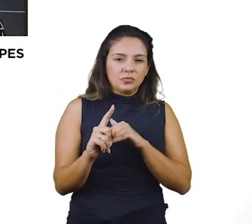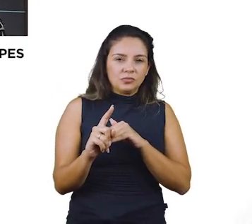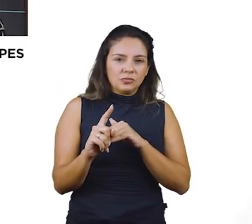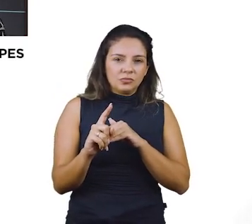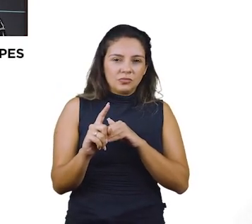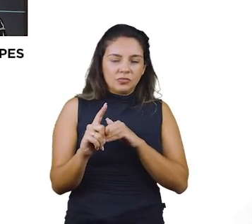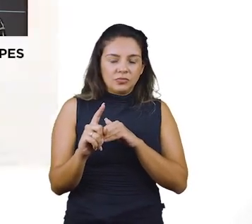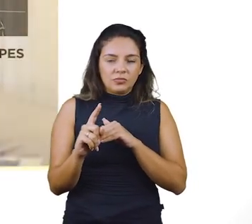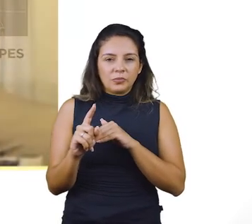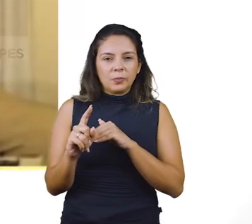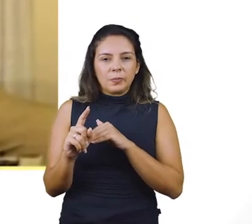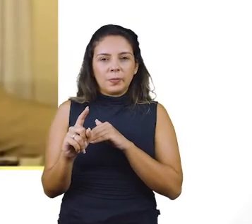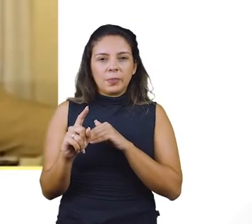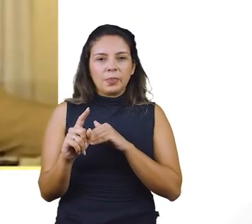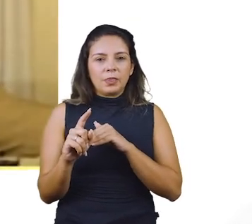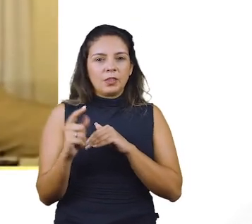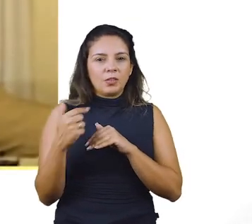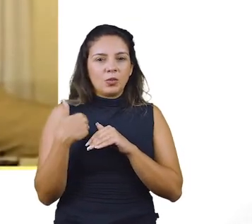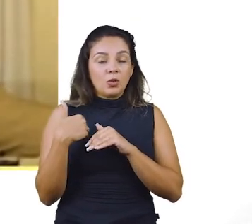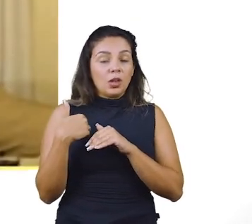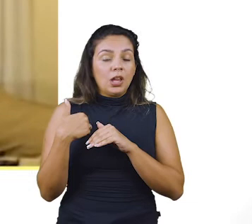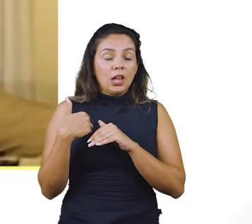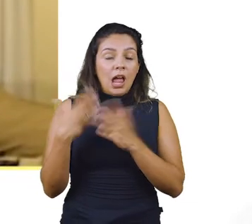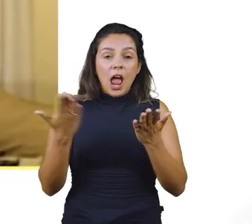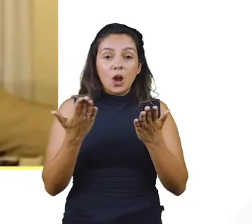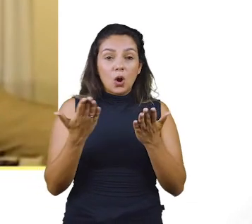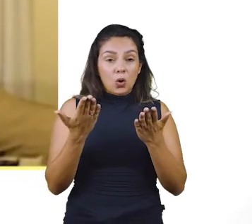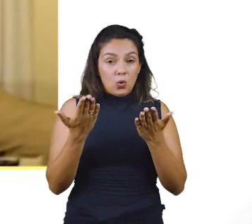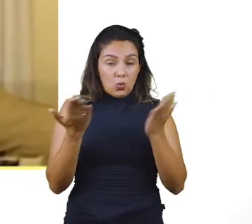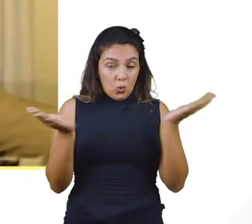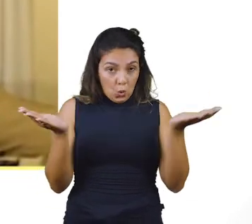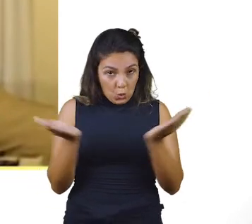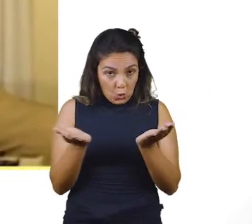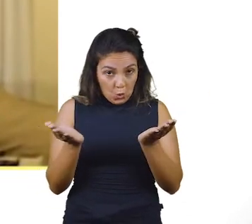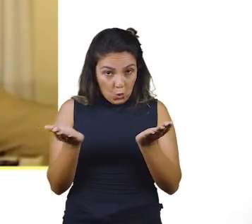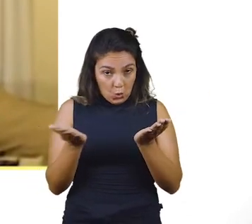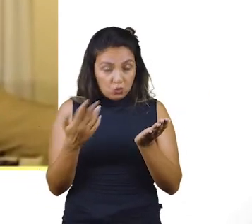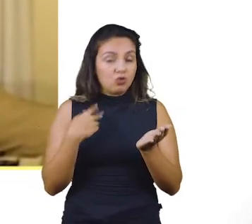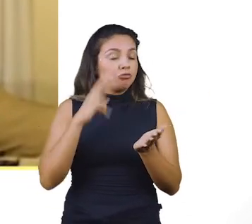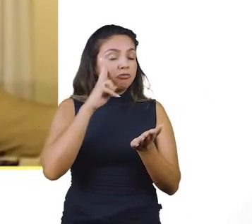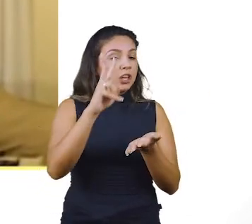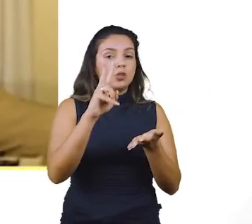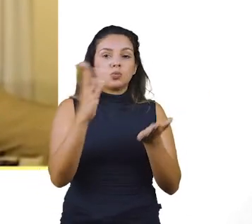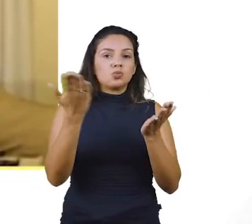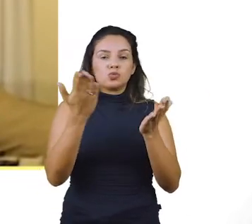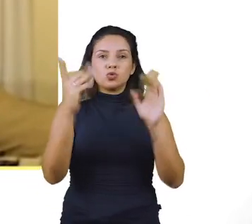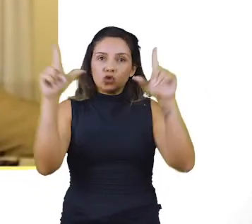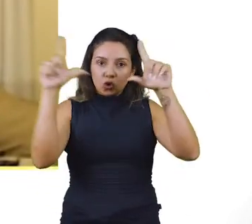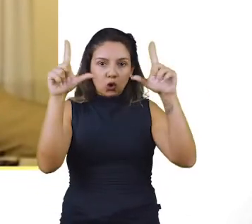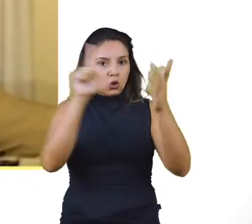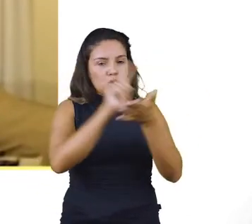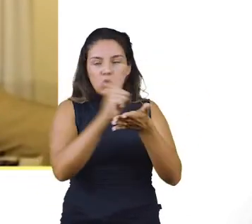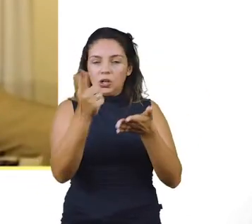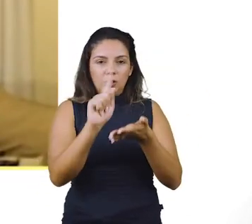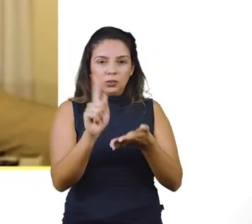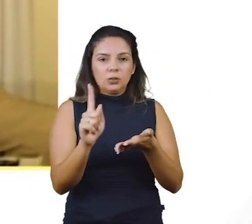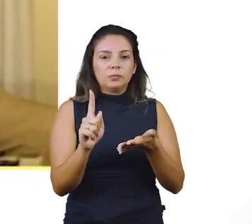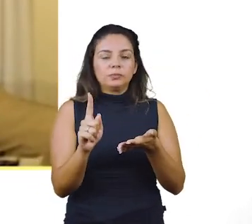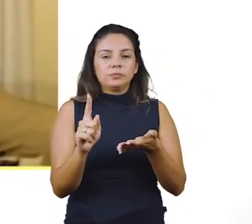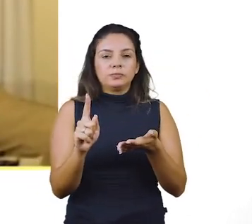para falar bem a verdade, eu não estou acompanhando tanto o noticiário local, até a gente estava comentando um pouco antes de entrar ao vivo, estou